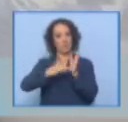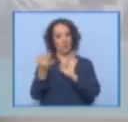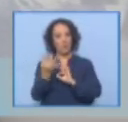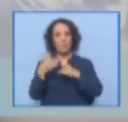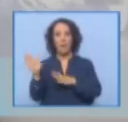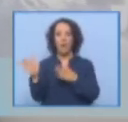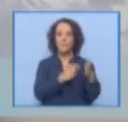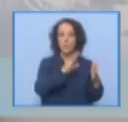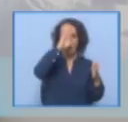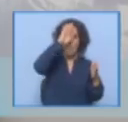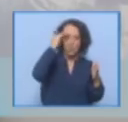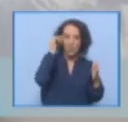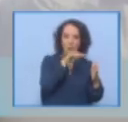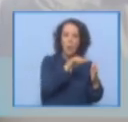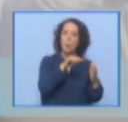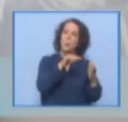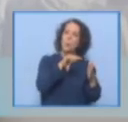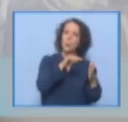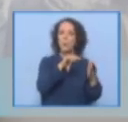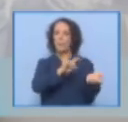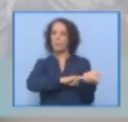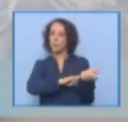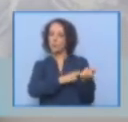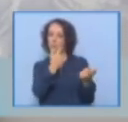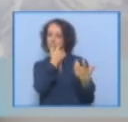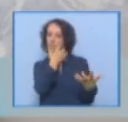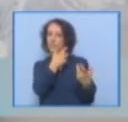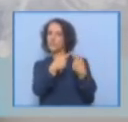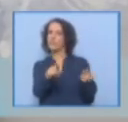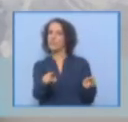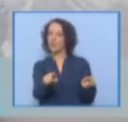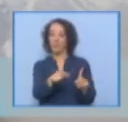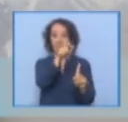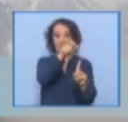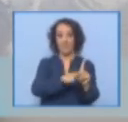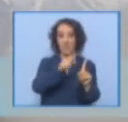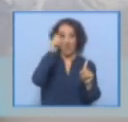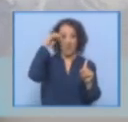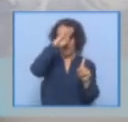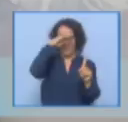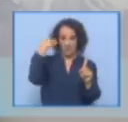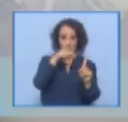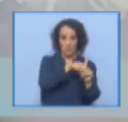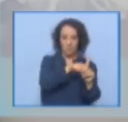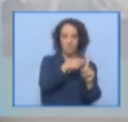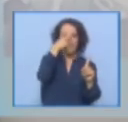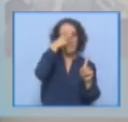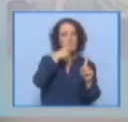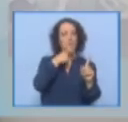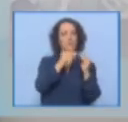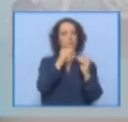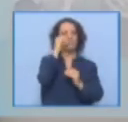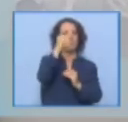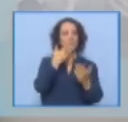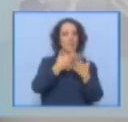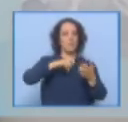essa polarização em torno da personalidade também faz a diferença. Nessa perspectiva, Bolsonaro é um candidato com um perfil muito mais elevado em termos